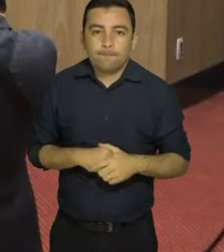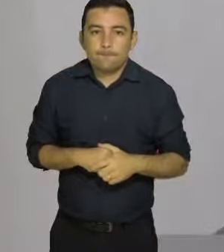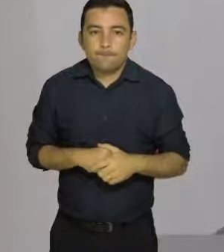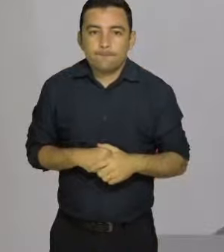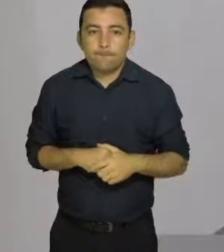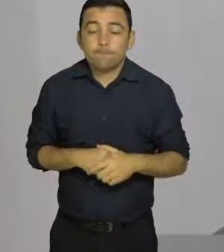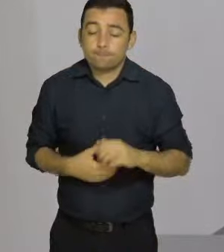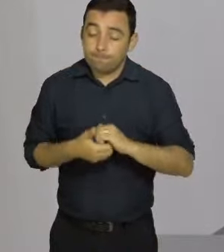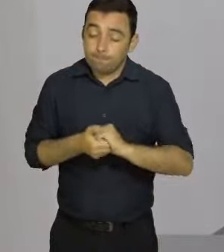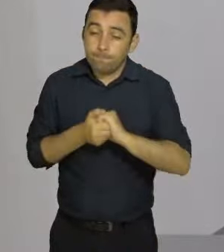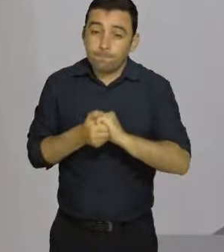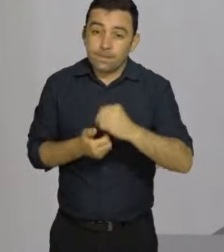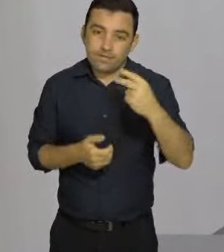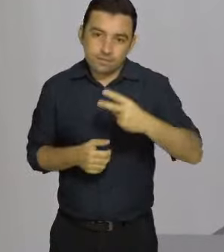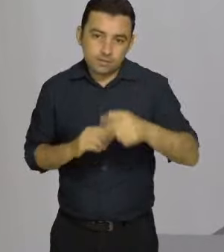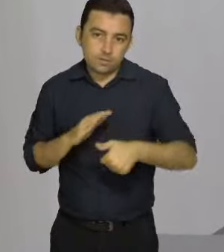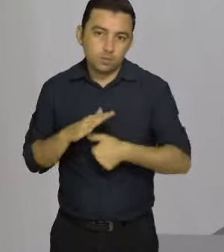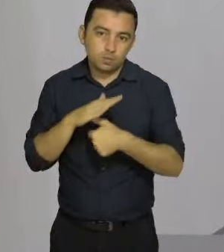Cumprimento a vice-reitora